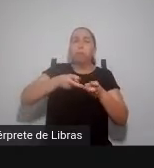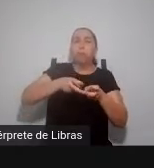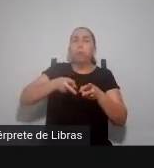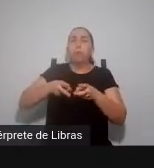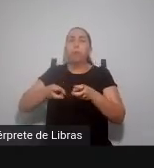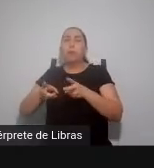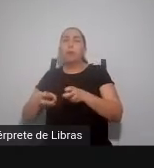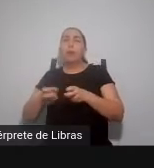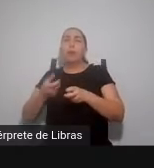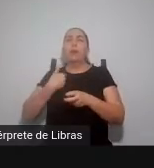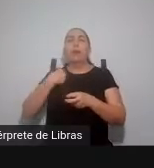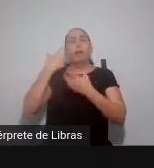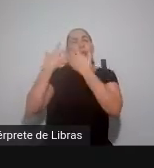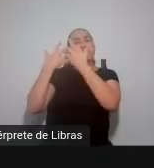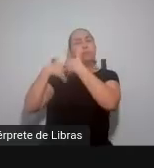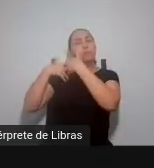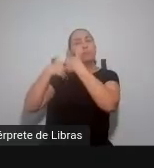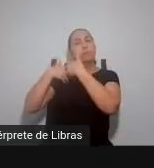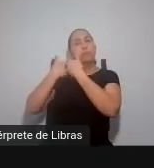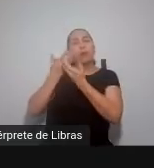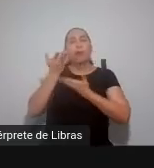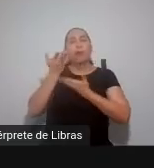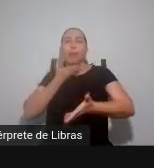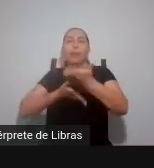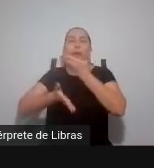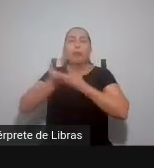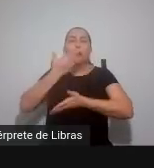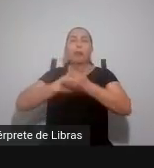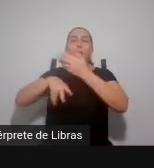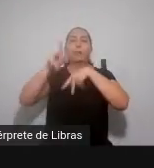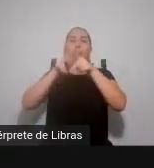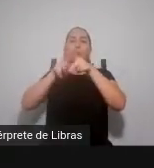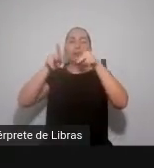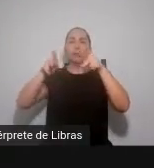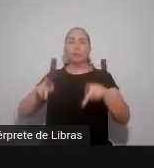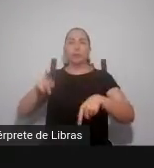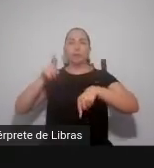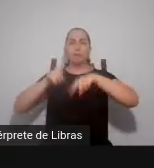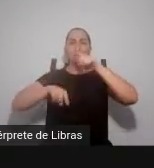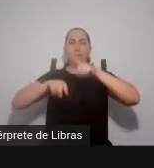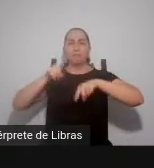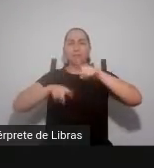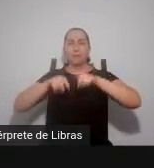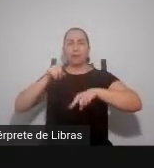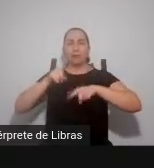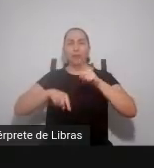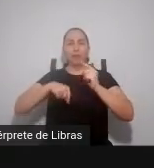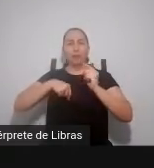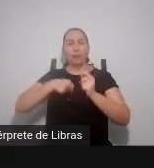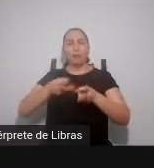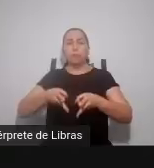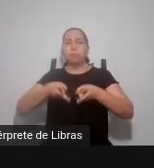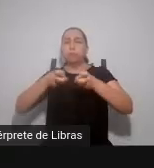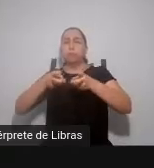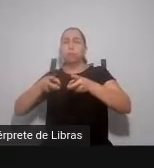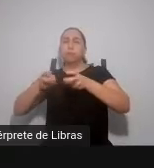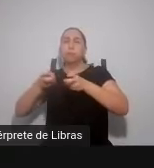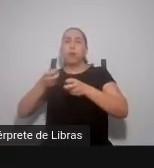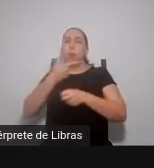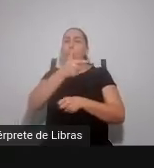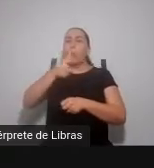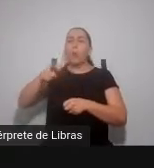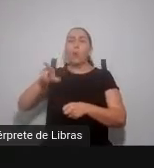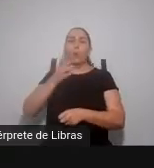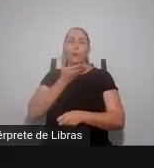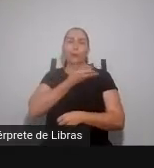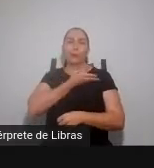instigada pelas perguntas da professora e pelo próprio material, sendo checada na medida em que os outros colegas que estão no